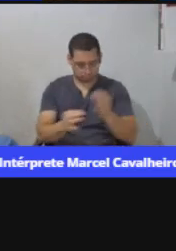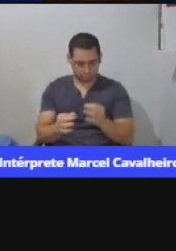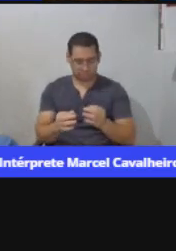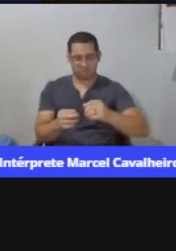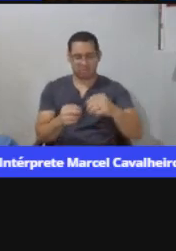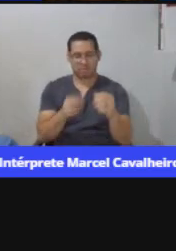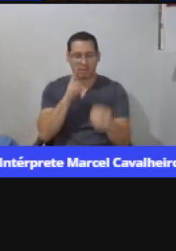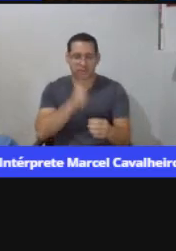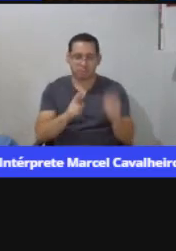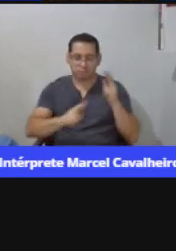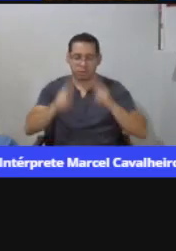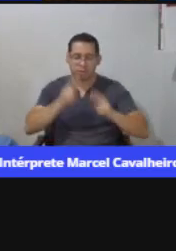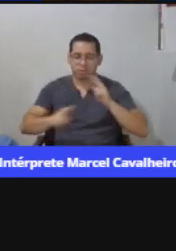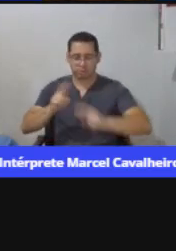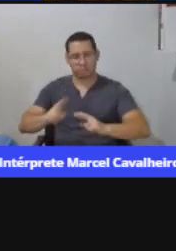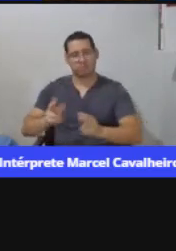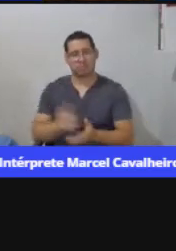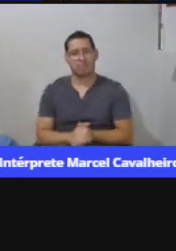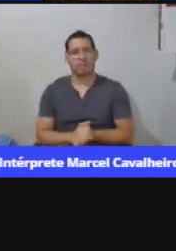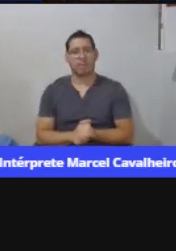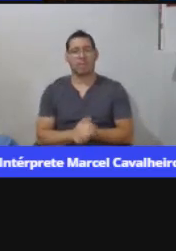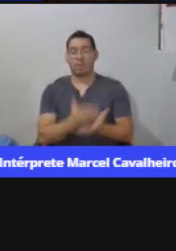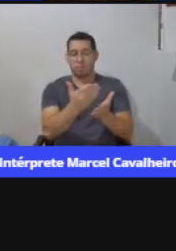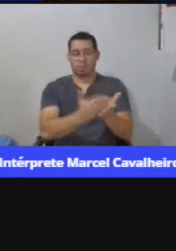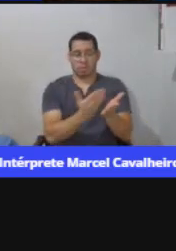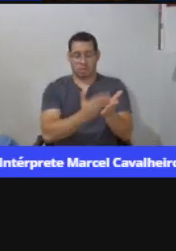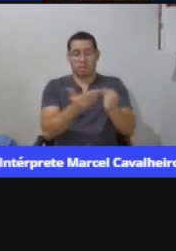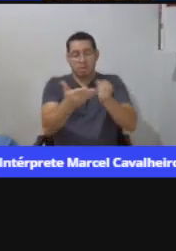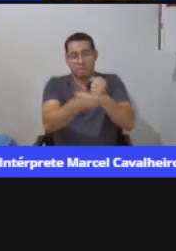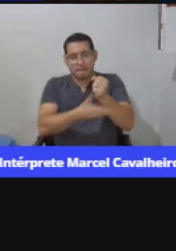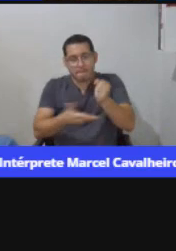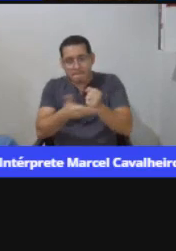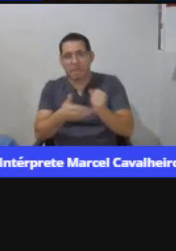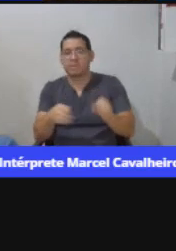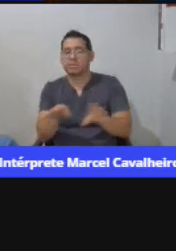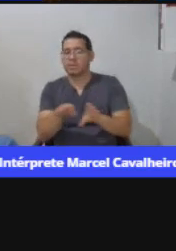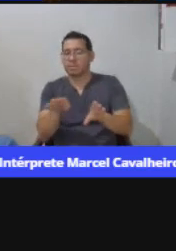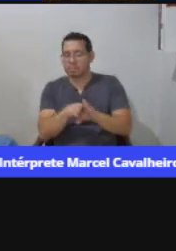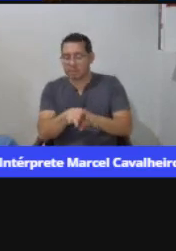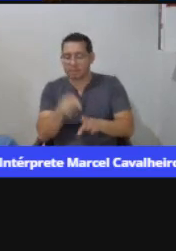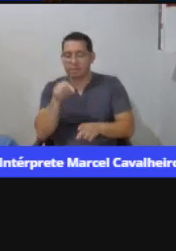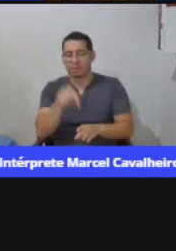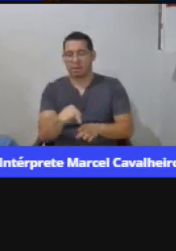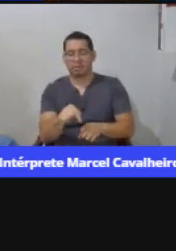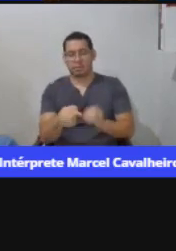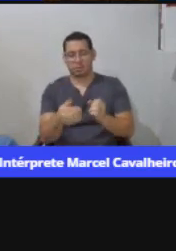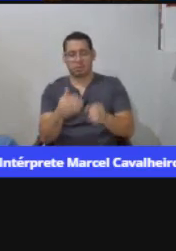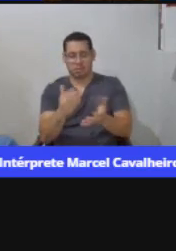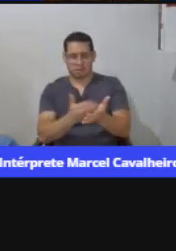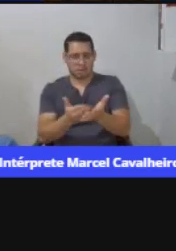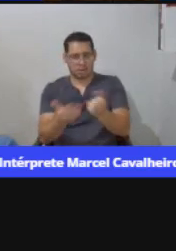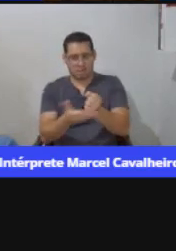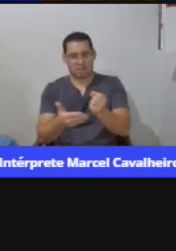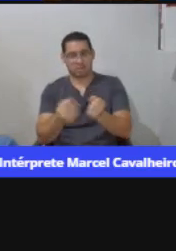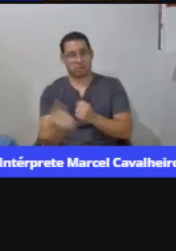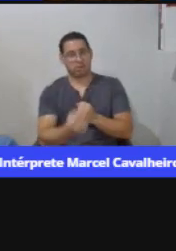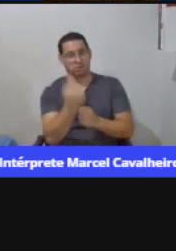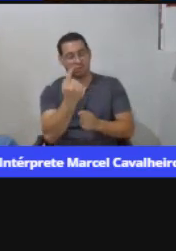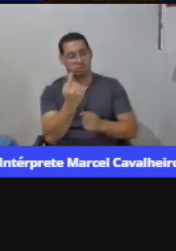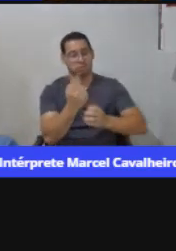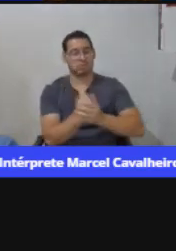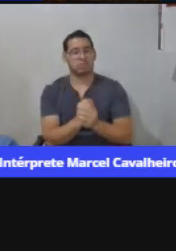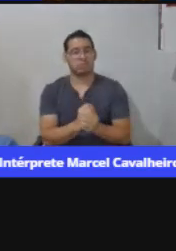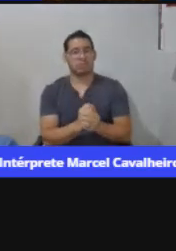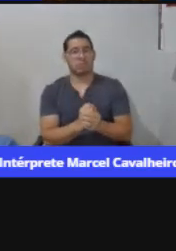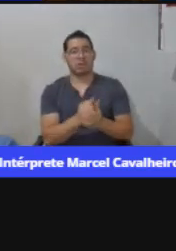nossa atividade, nosso caderno base, estará ali, nesse caderno base 1, a primeira habilidade de